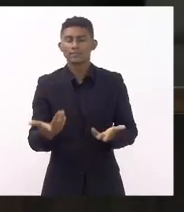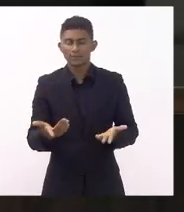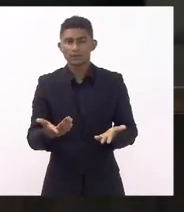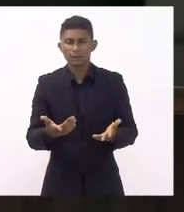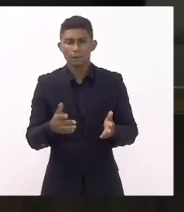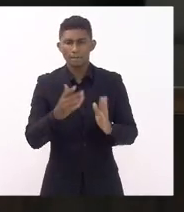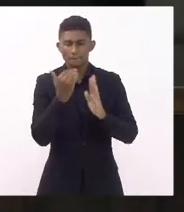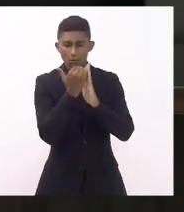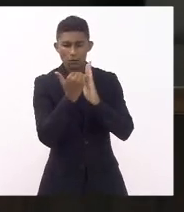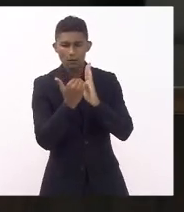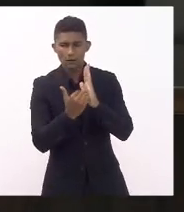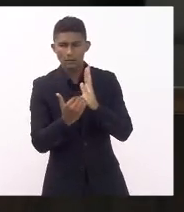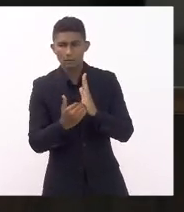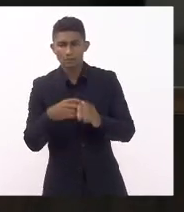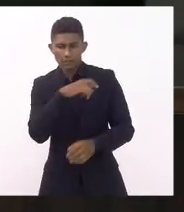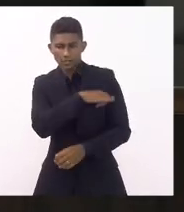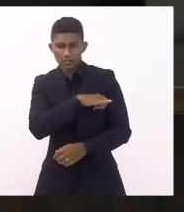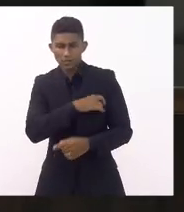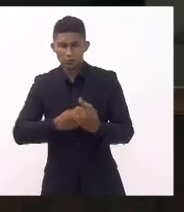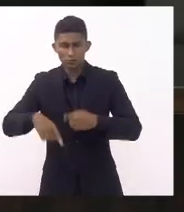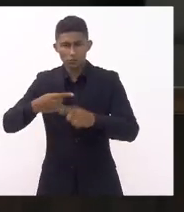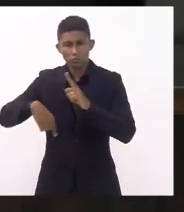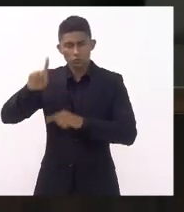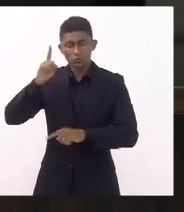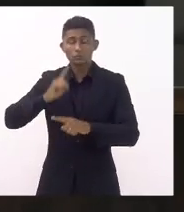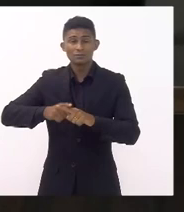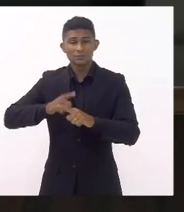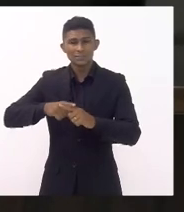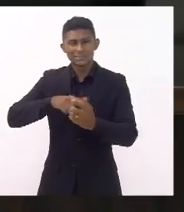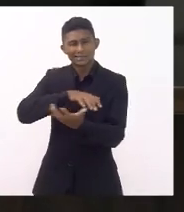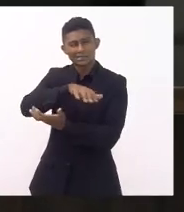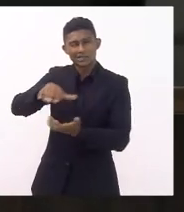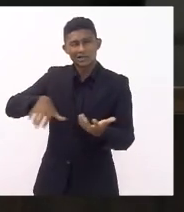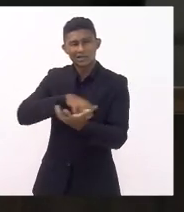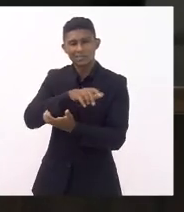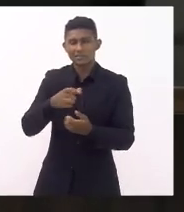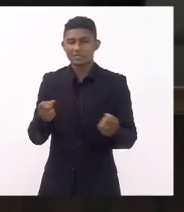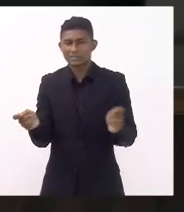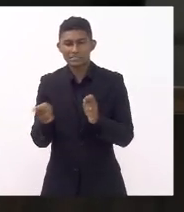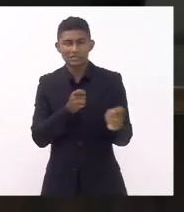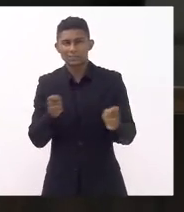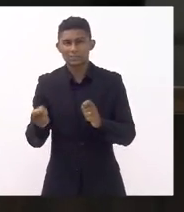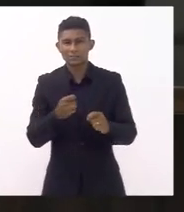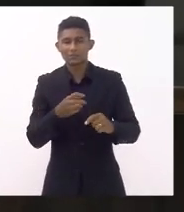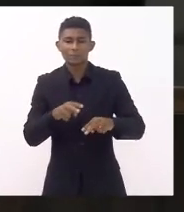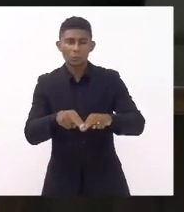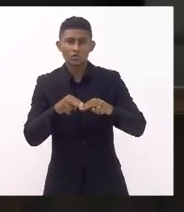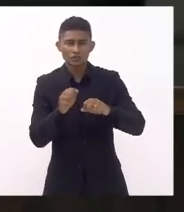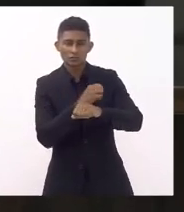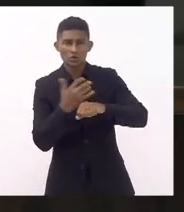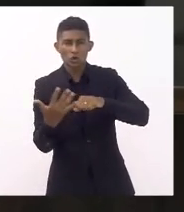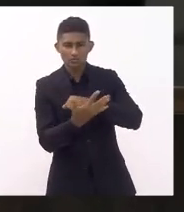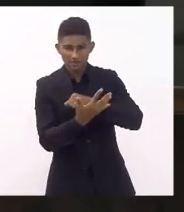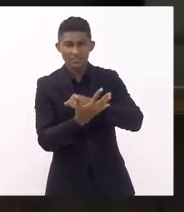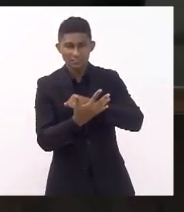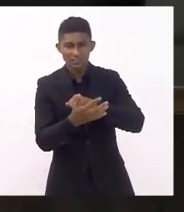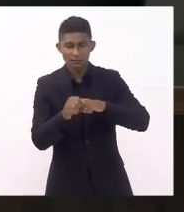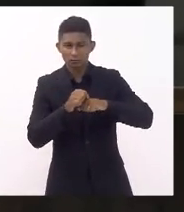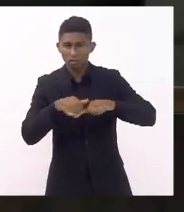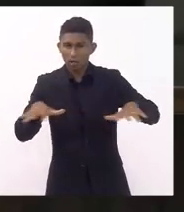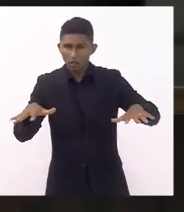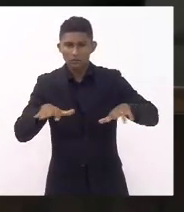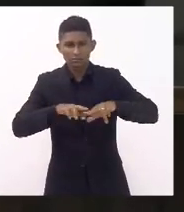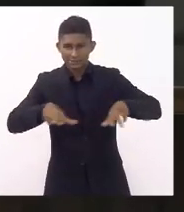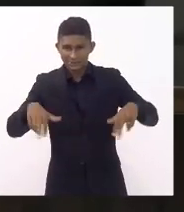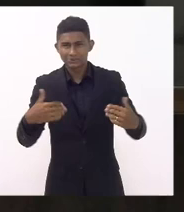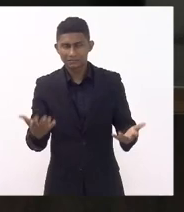de enfrentamento e combate à crise econômica causada pelas medidas de contenção da pandemia do novo coronavírus da U das Providências,